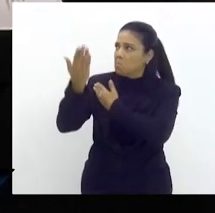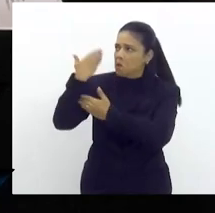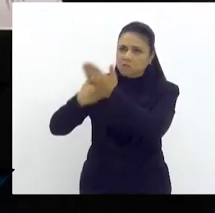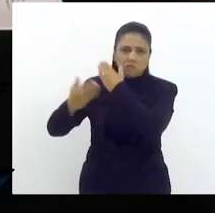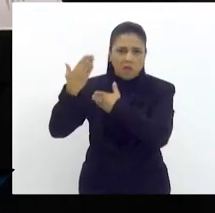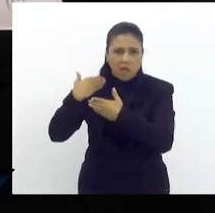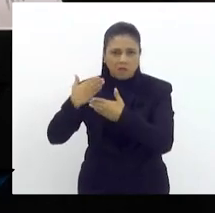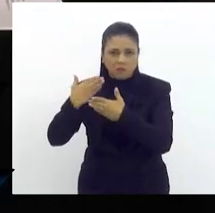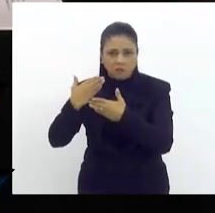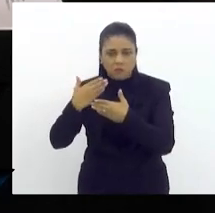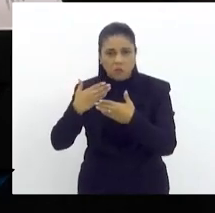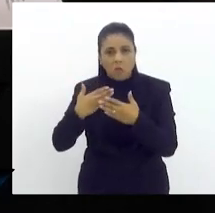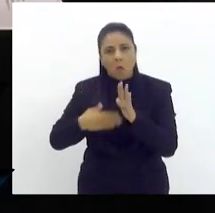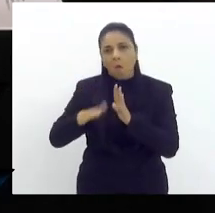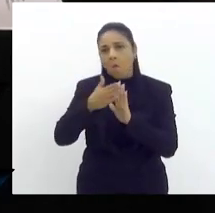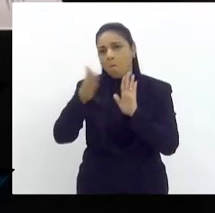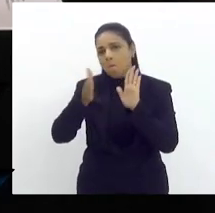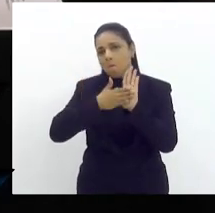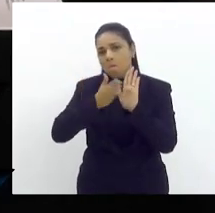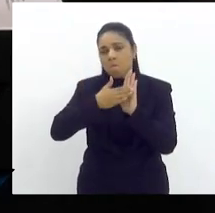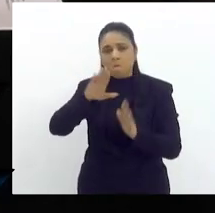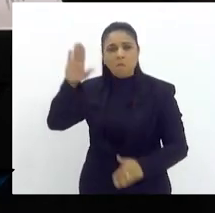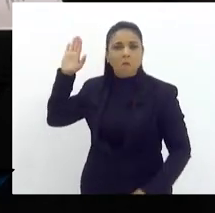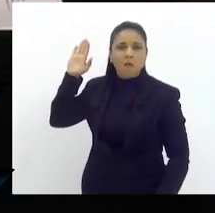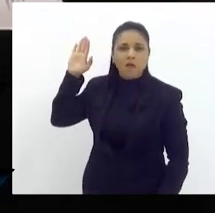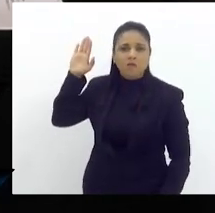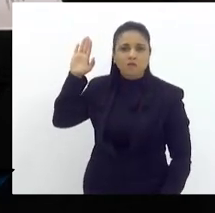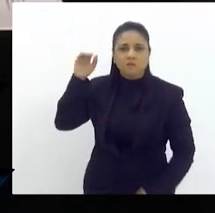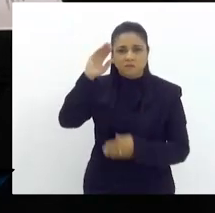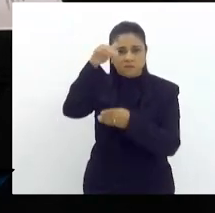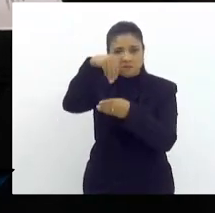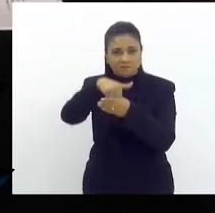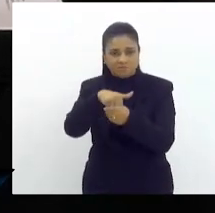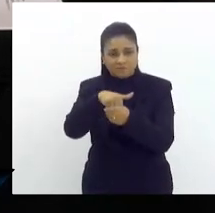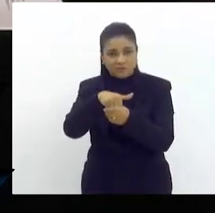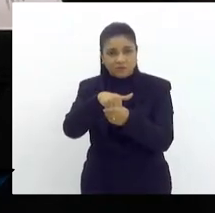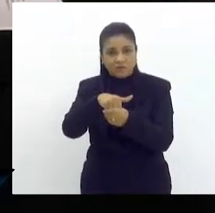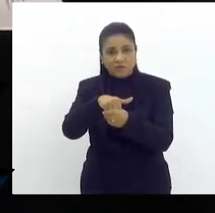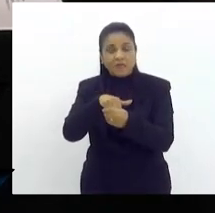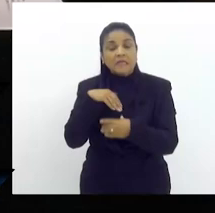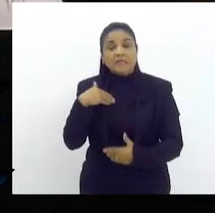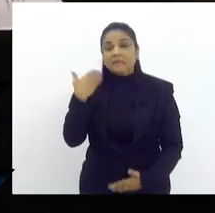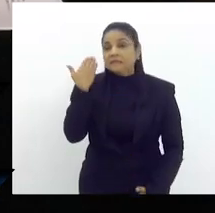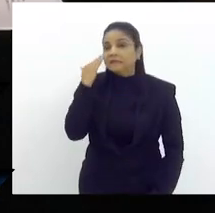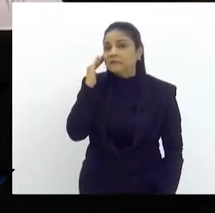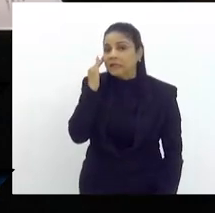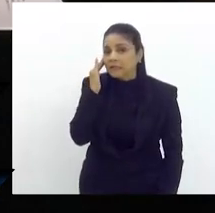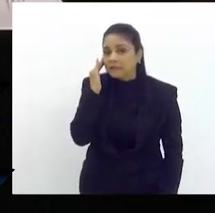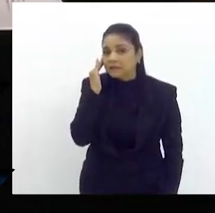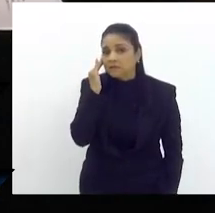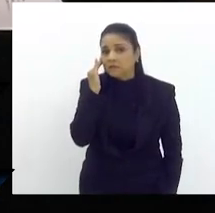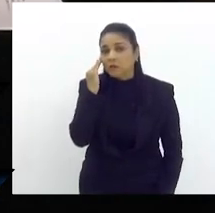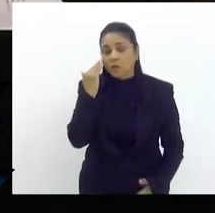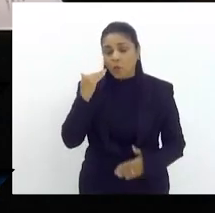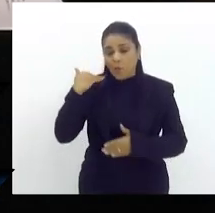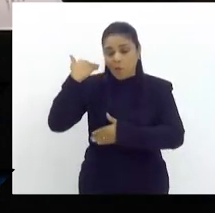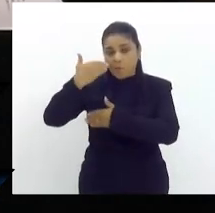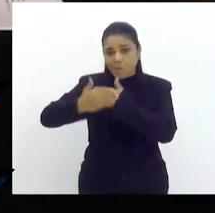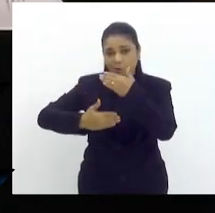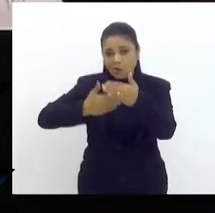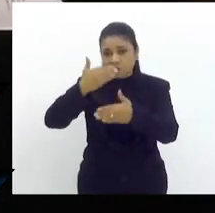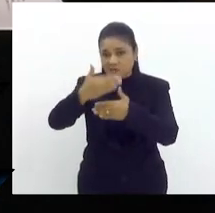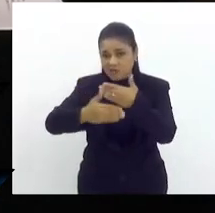e de suas promessas eleitorais cabendo entender que o processo